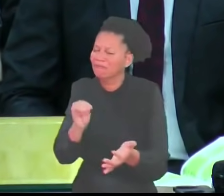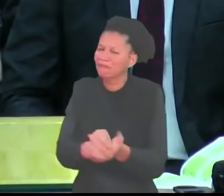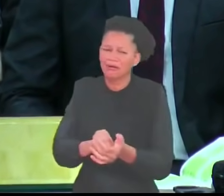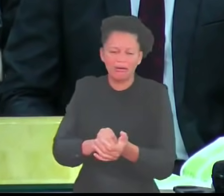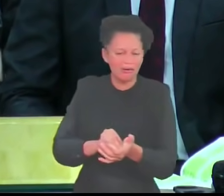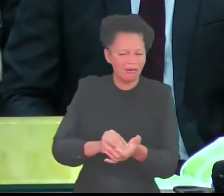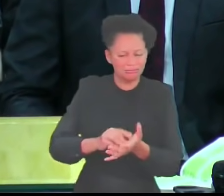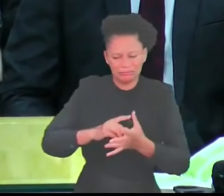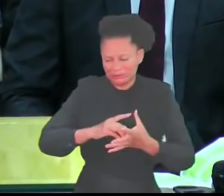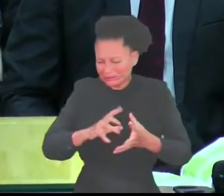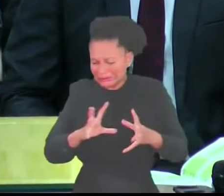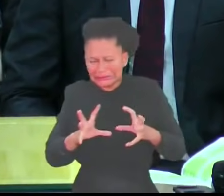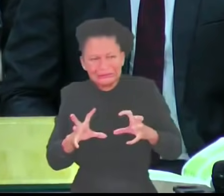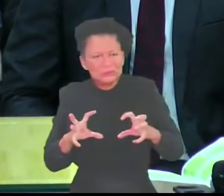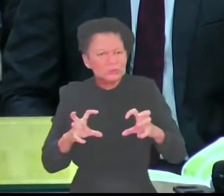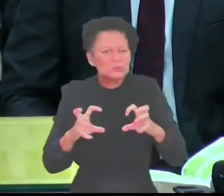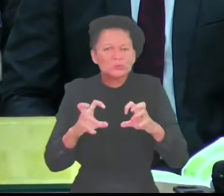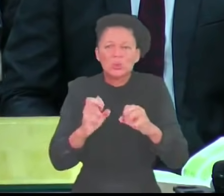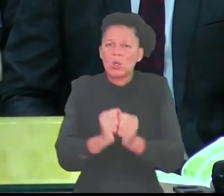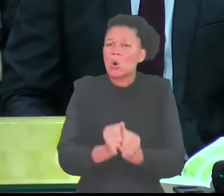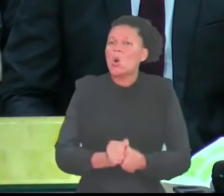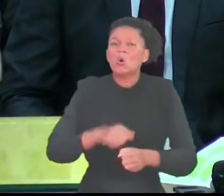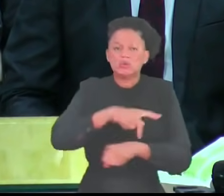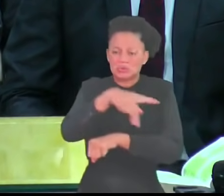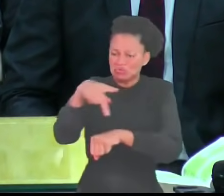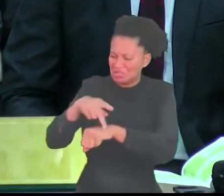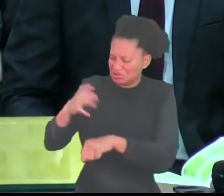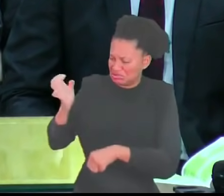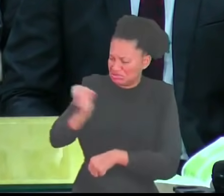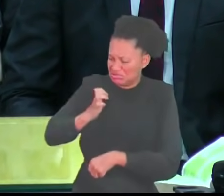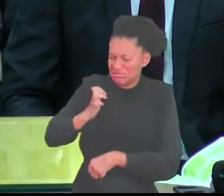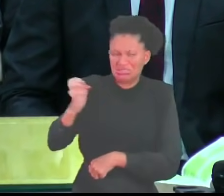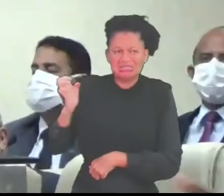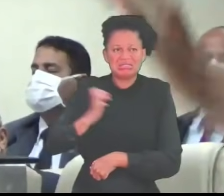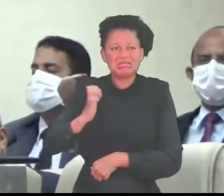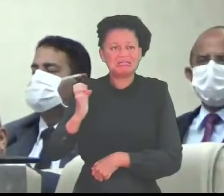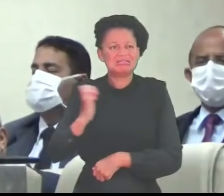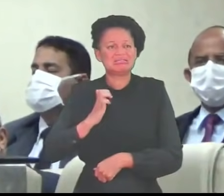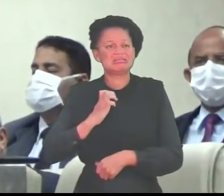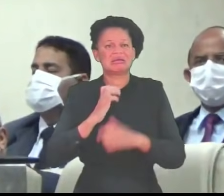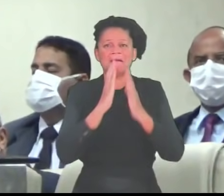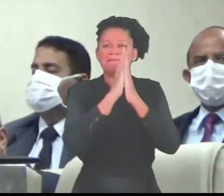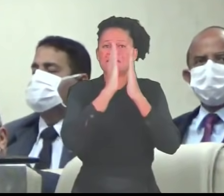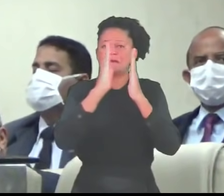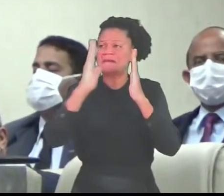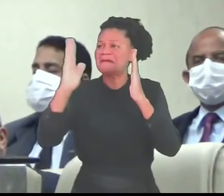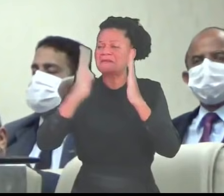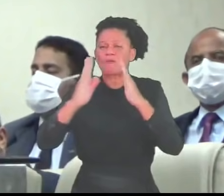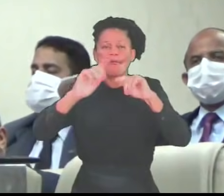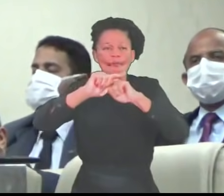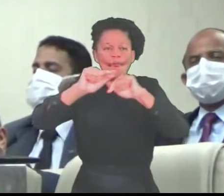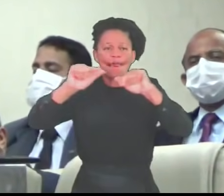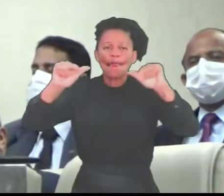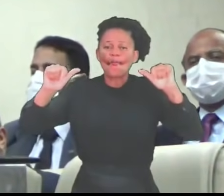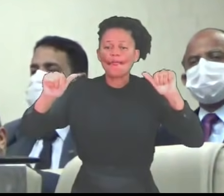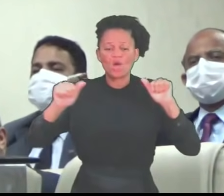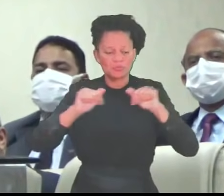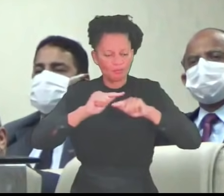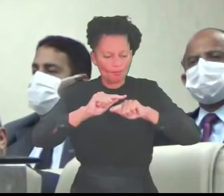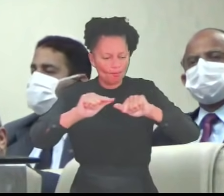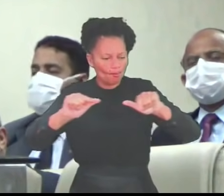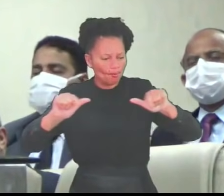Os países ricos da Europa estão com as prateleiras vazias, eles têm